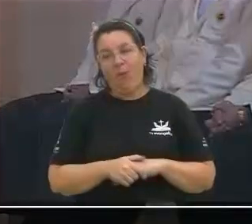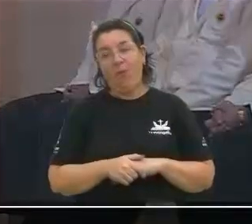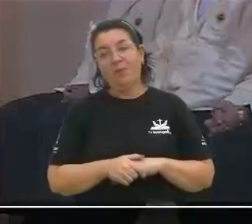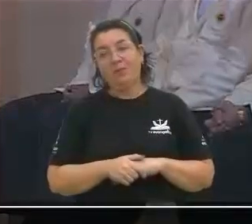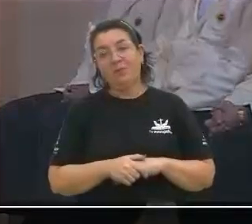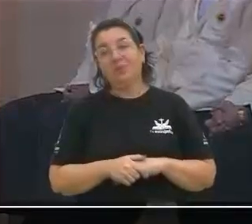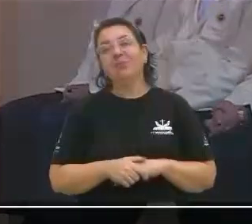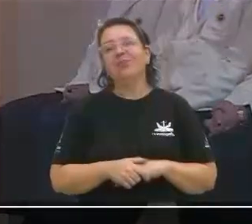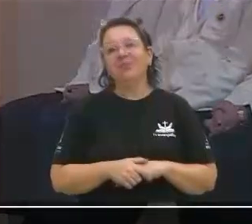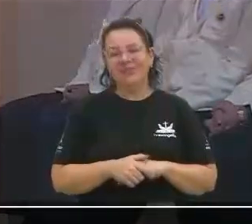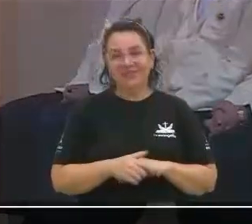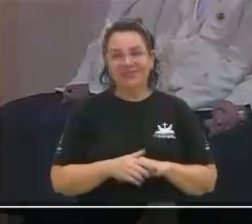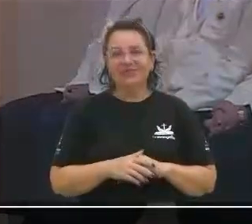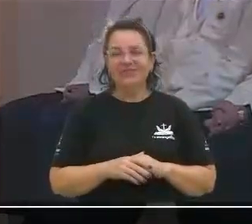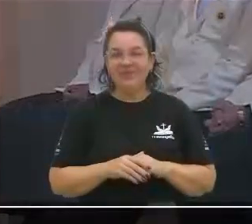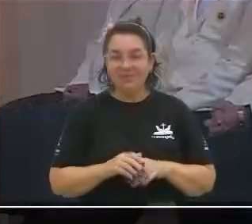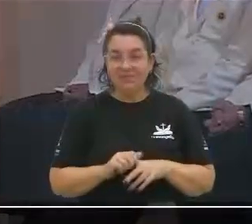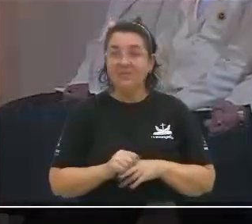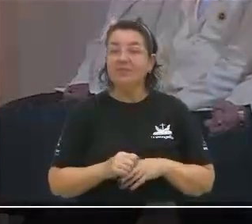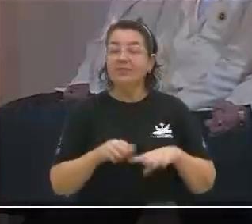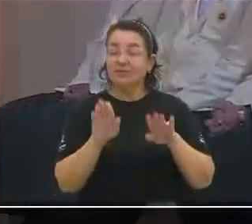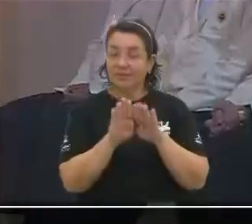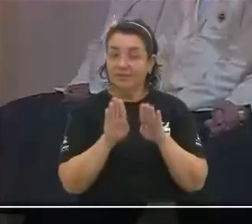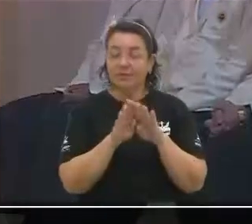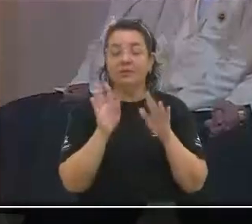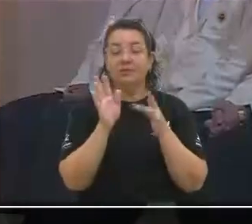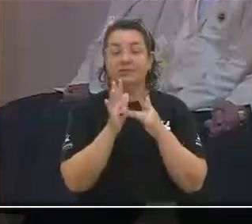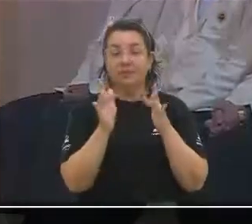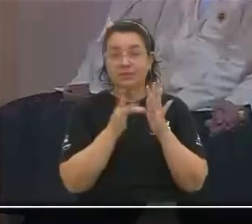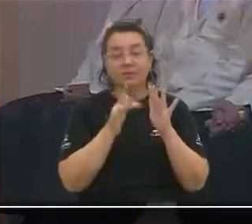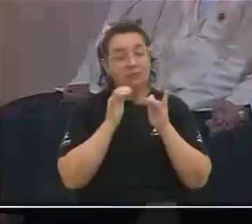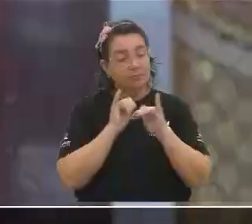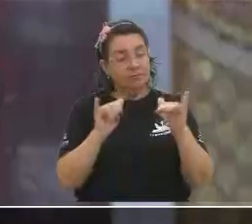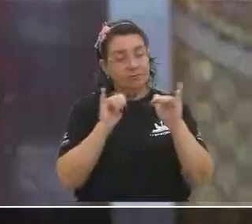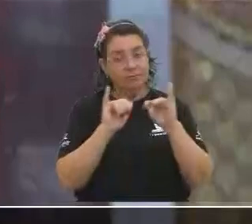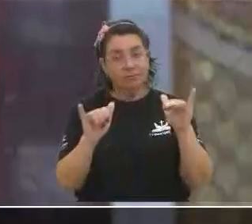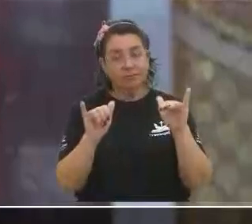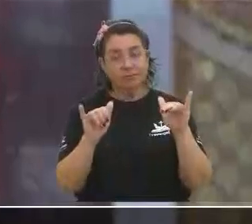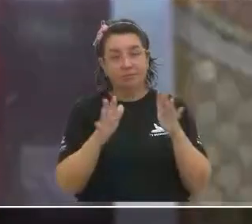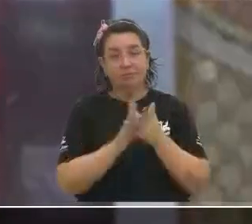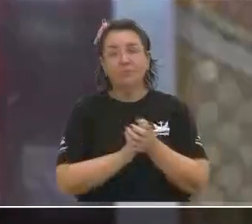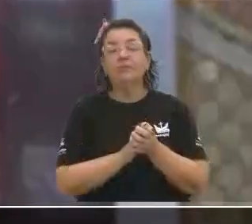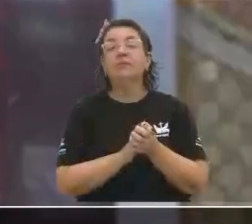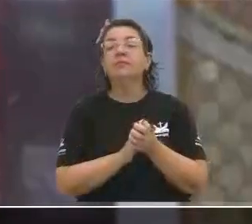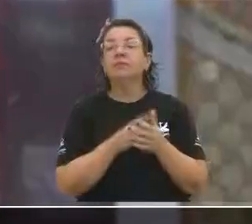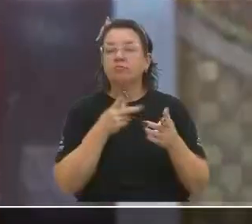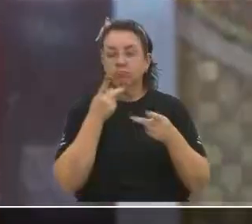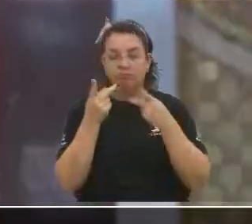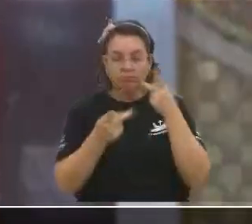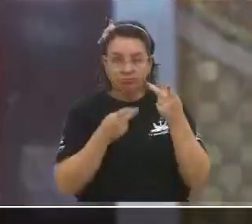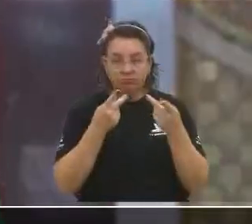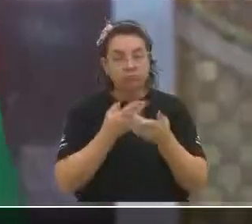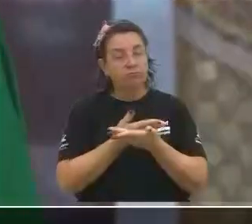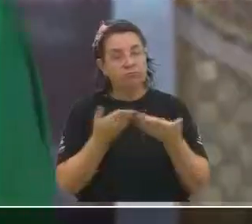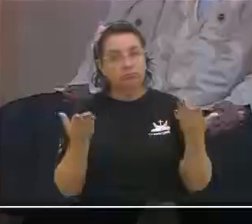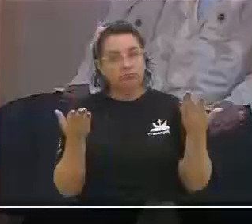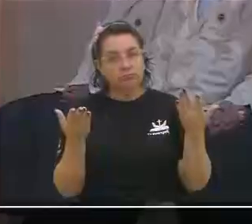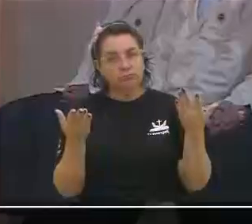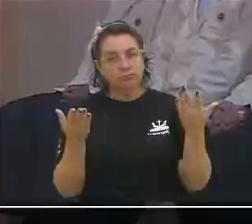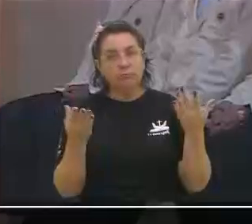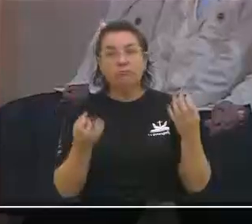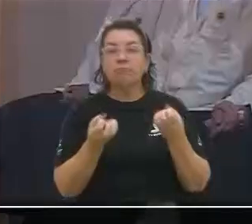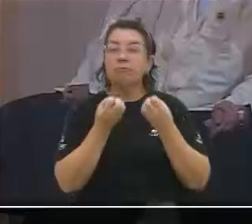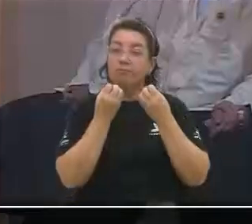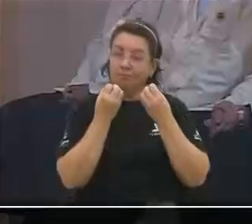logo depois nosso senhor vai usar a célebres afirmações que tanto